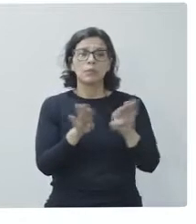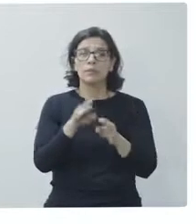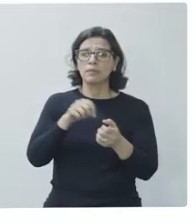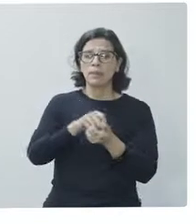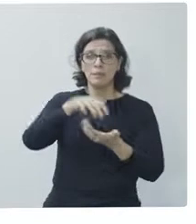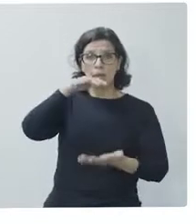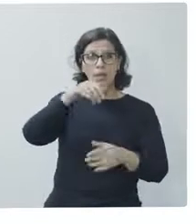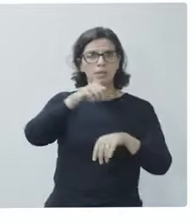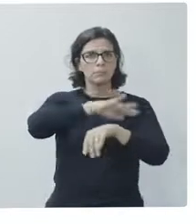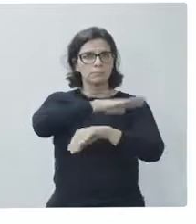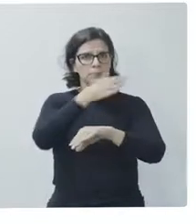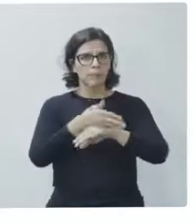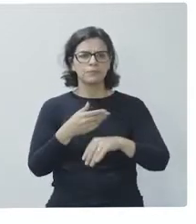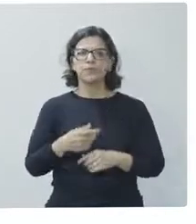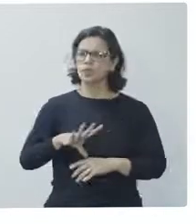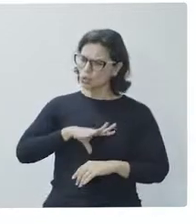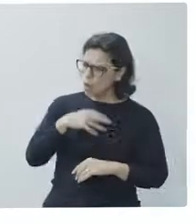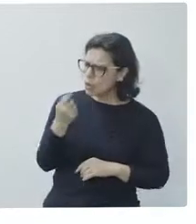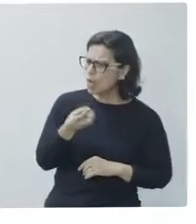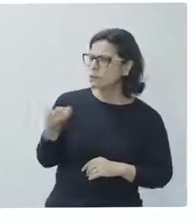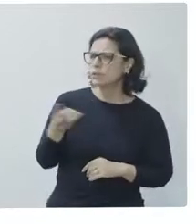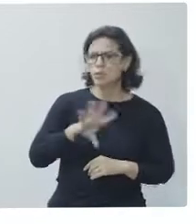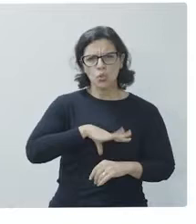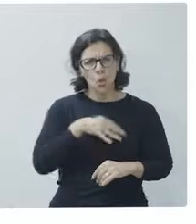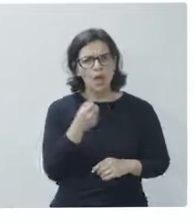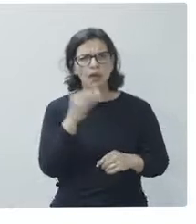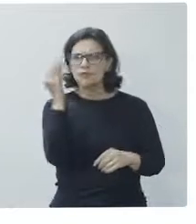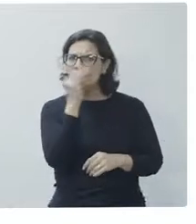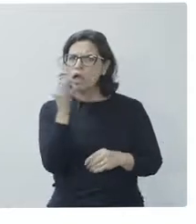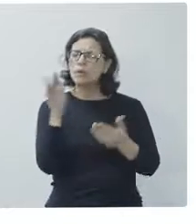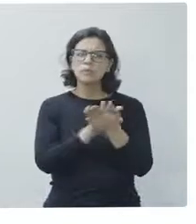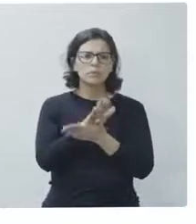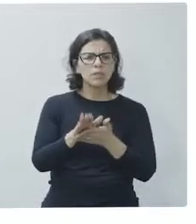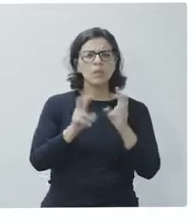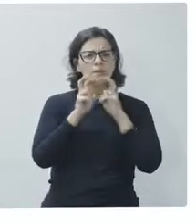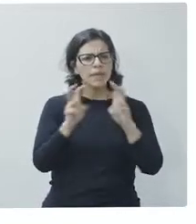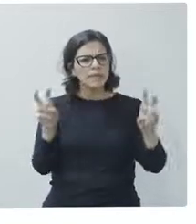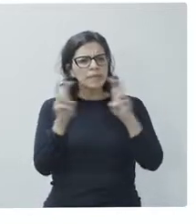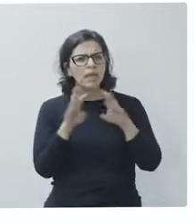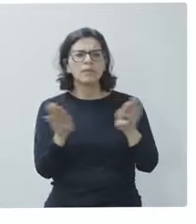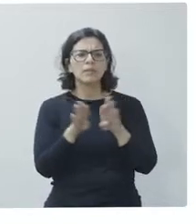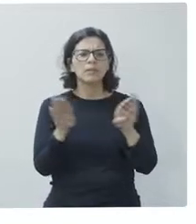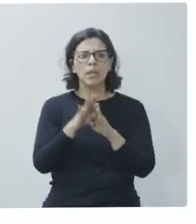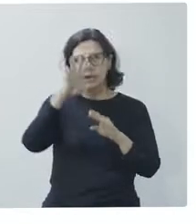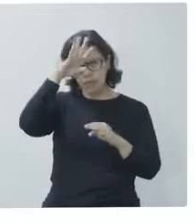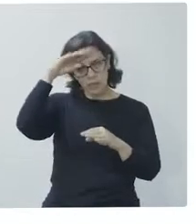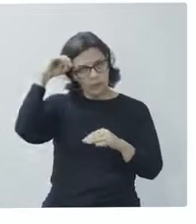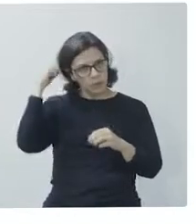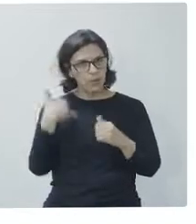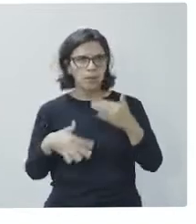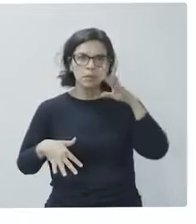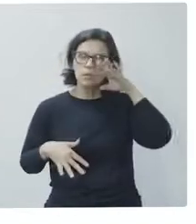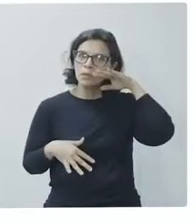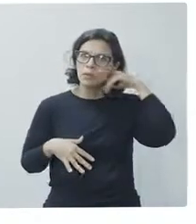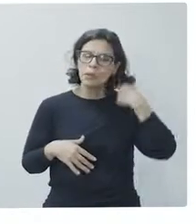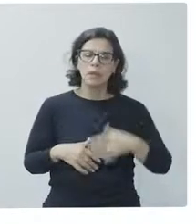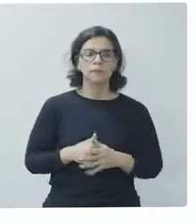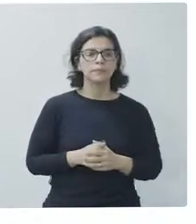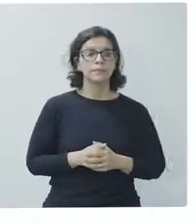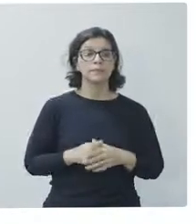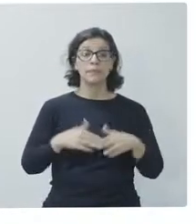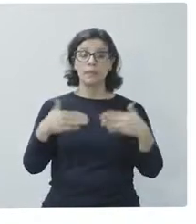encantado. Coragem, amigos! Não fraquejem! Gritava ela, enxugando o suor do